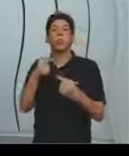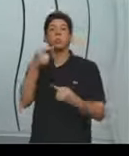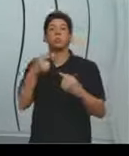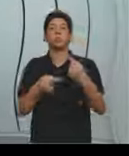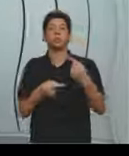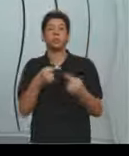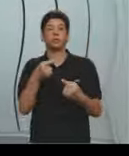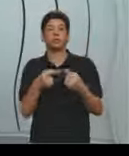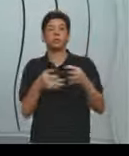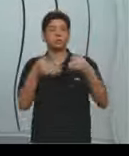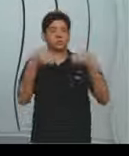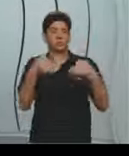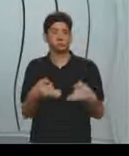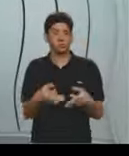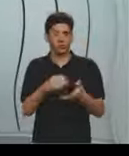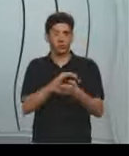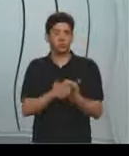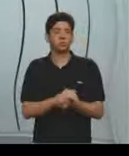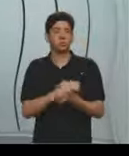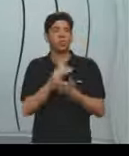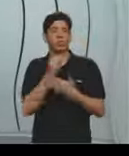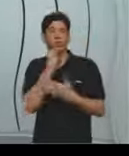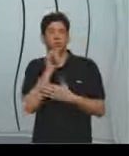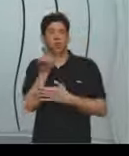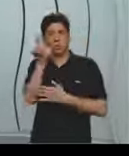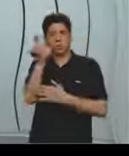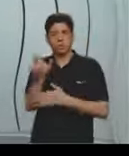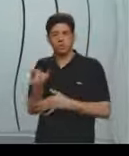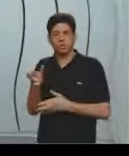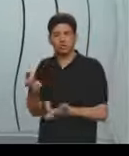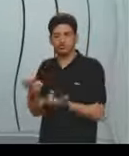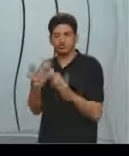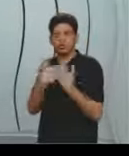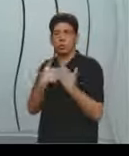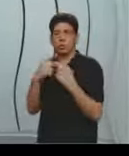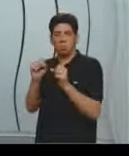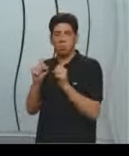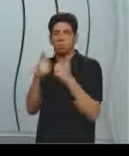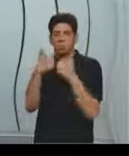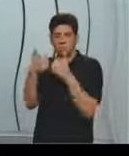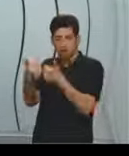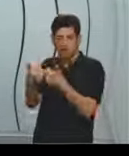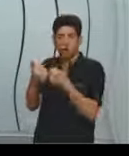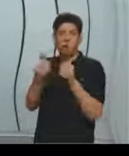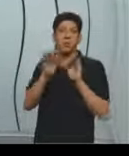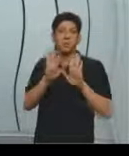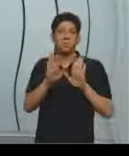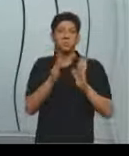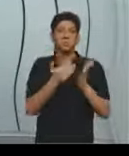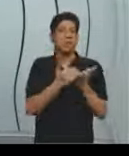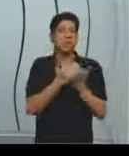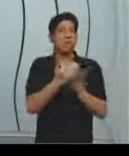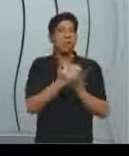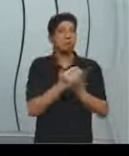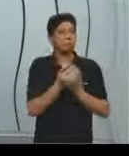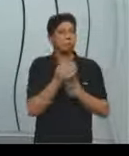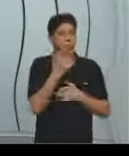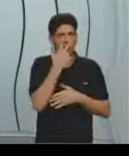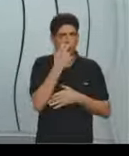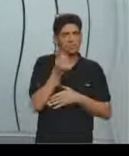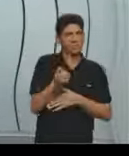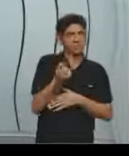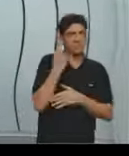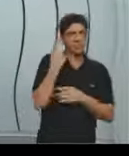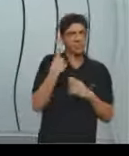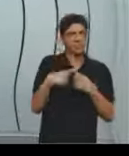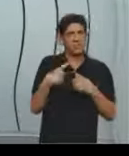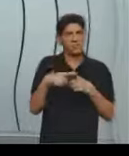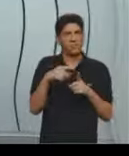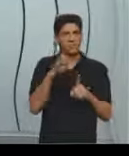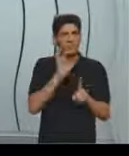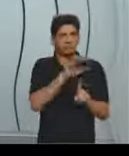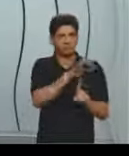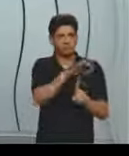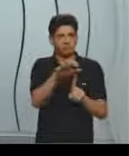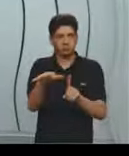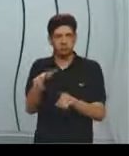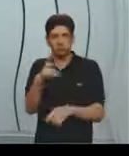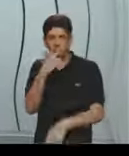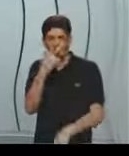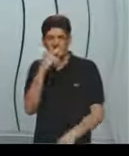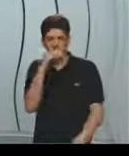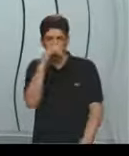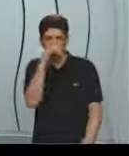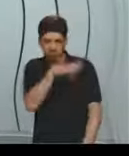legítimo que a pessoa ocupa aquele cargo e ele vai falar uma coisa até que a princípio estranha que a gente fala de dominação e essa pessoa é